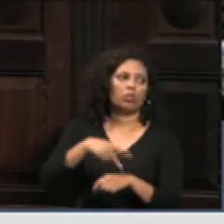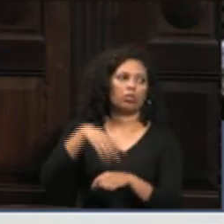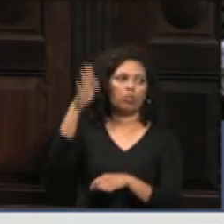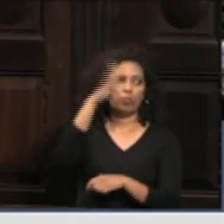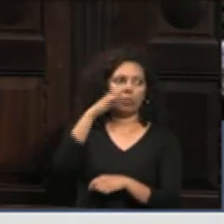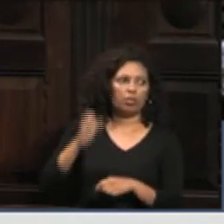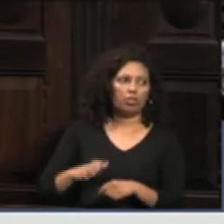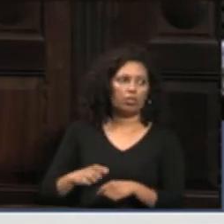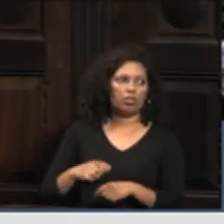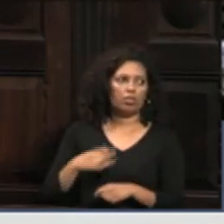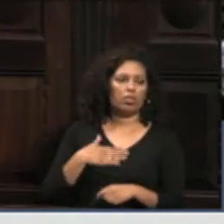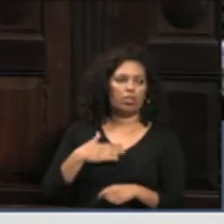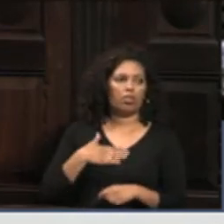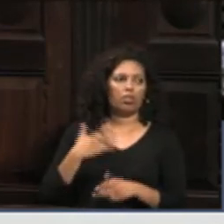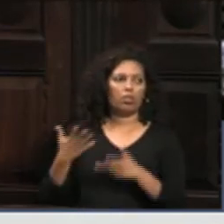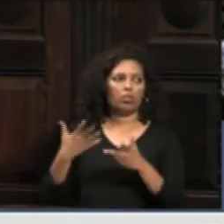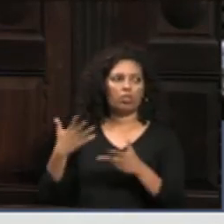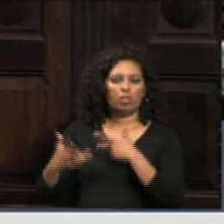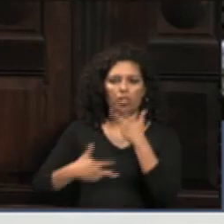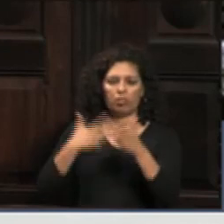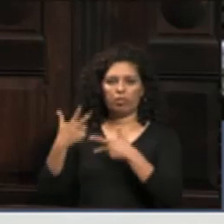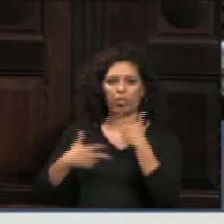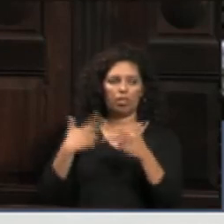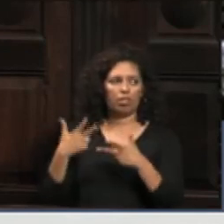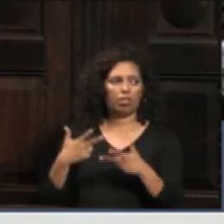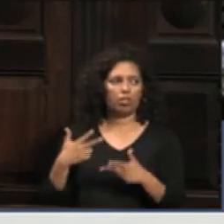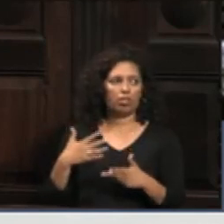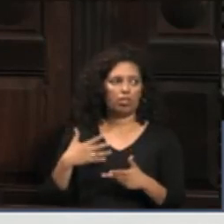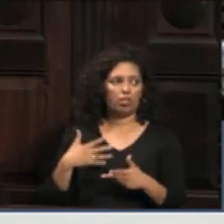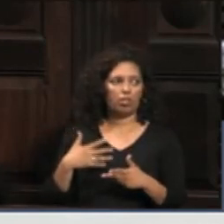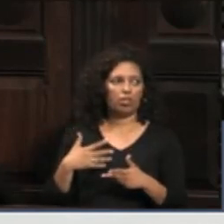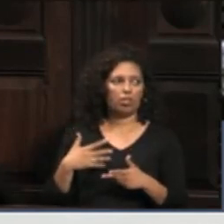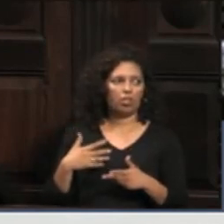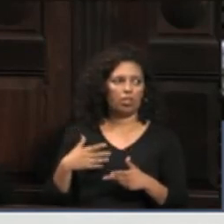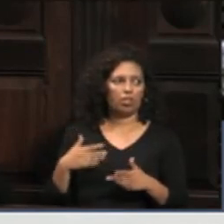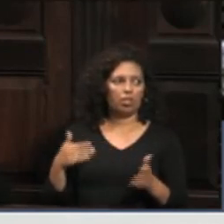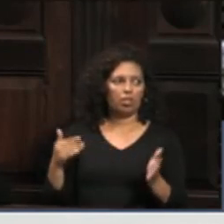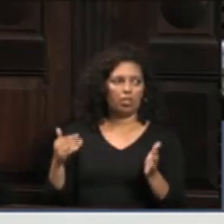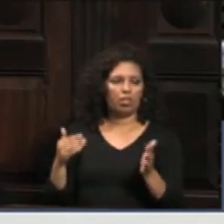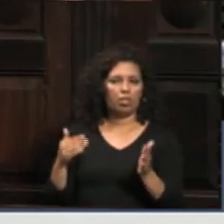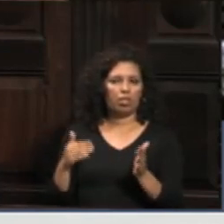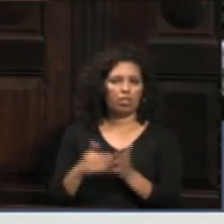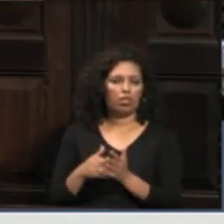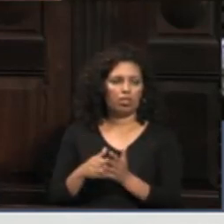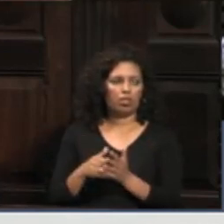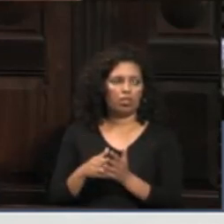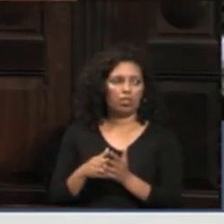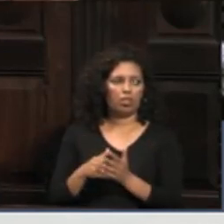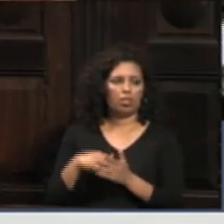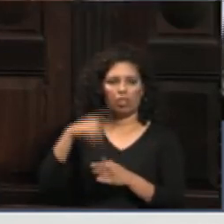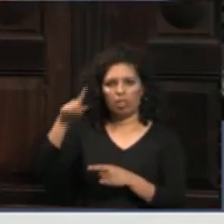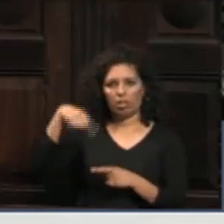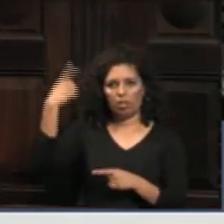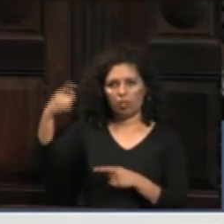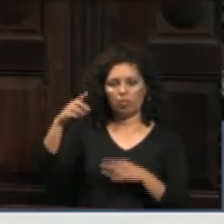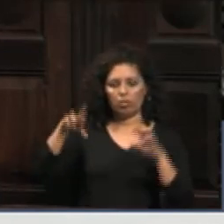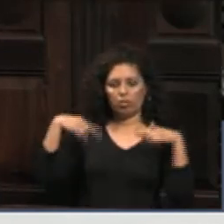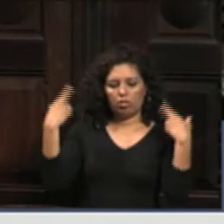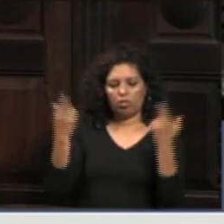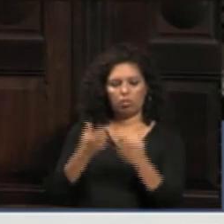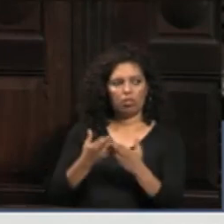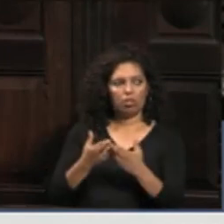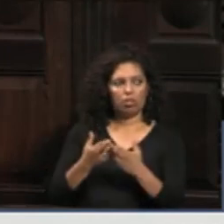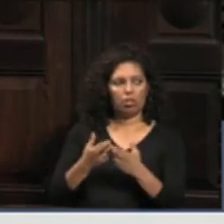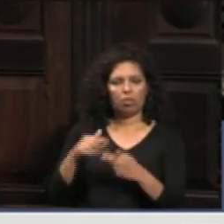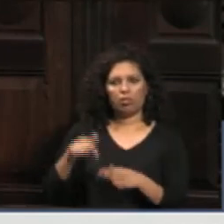Brasil. É isto daí, as minhas considerações, e até a próxima intervenção